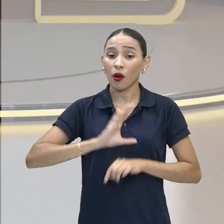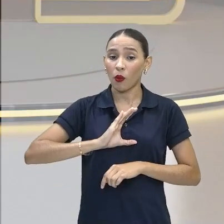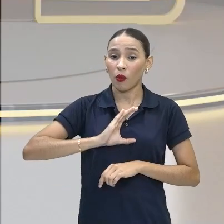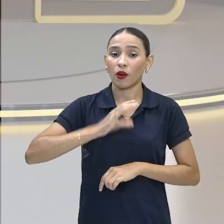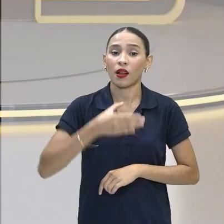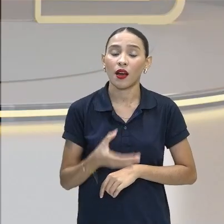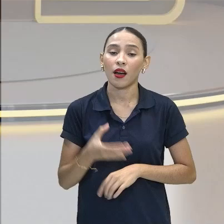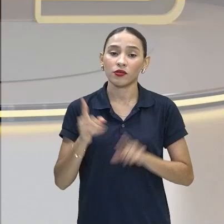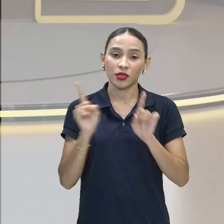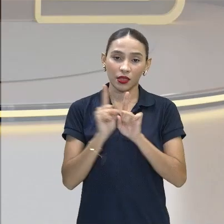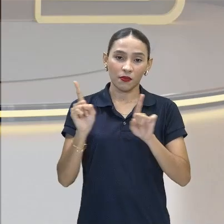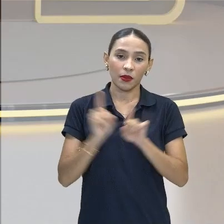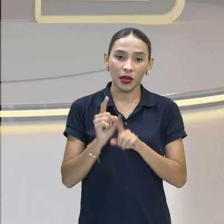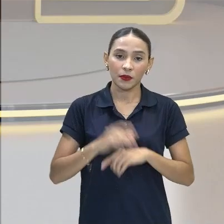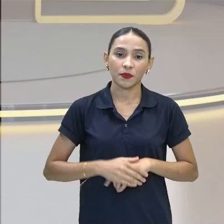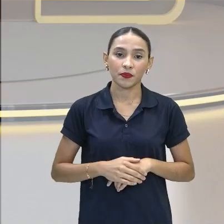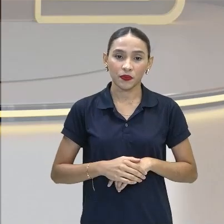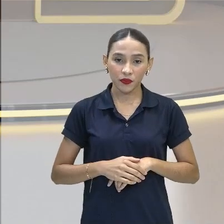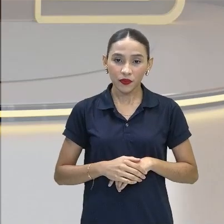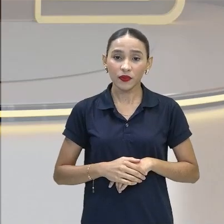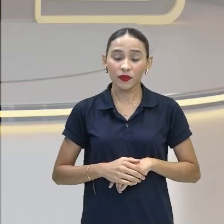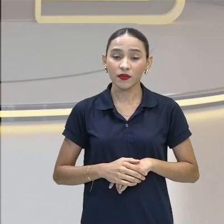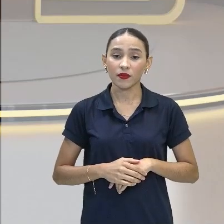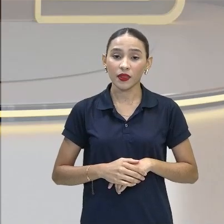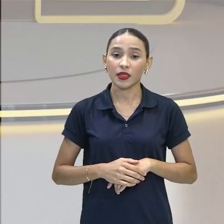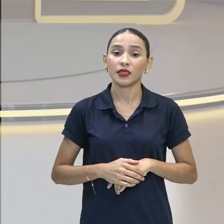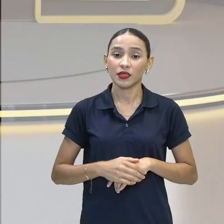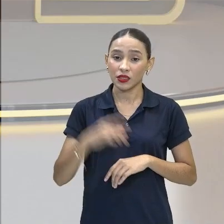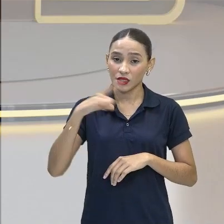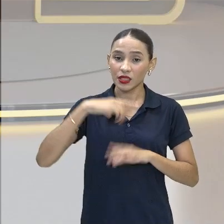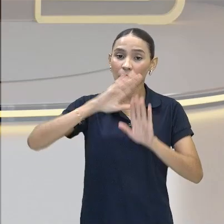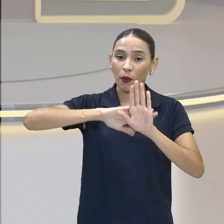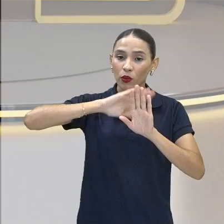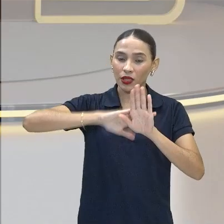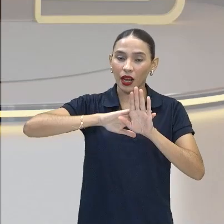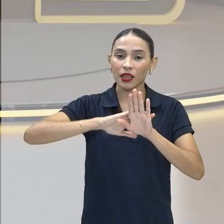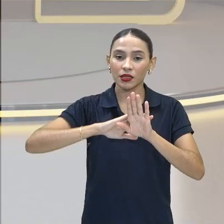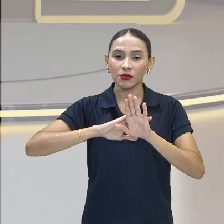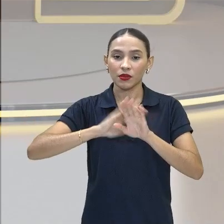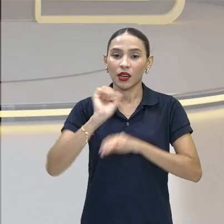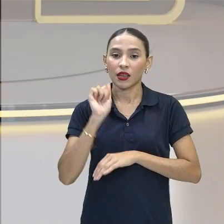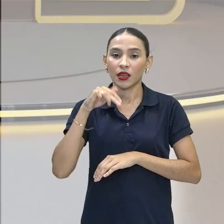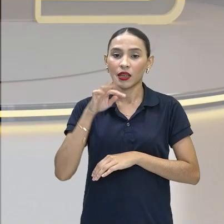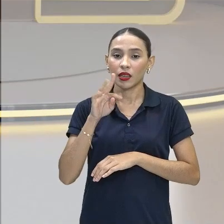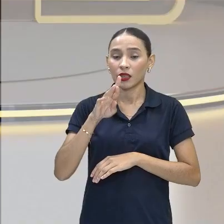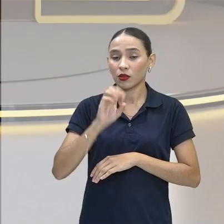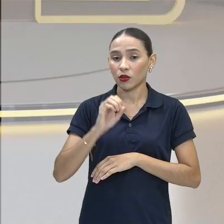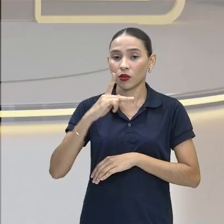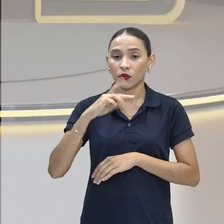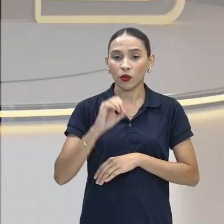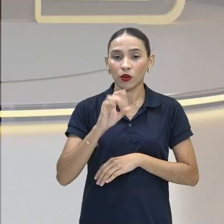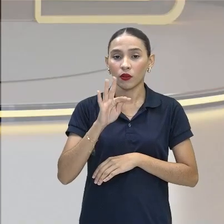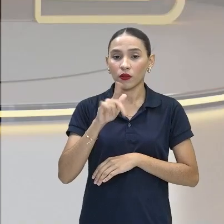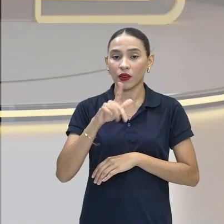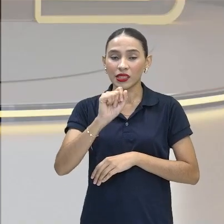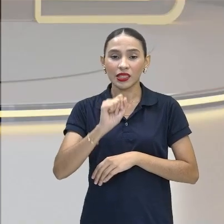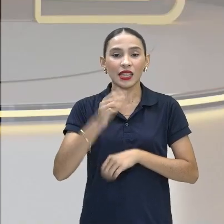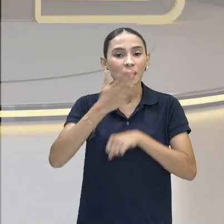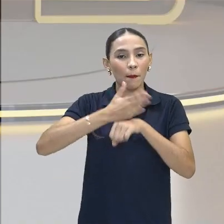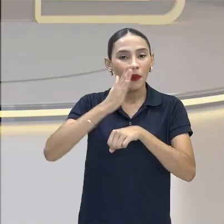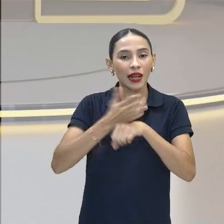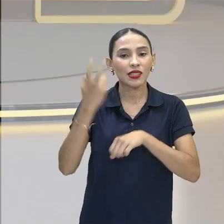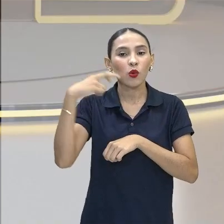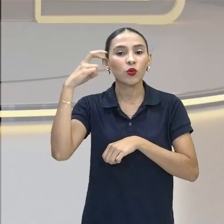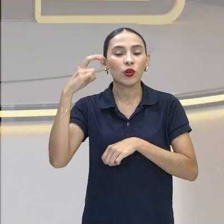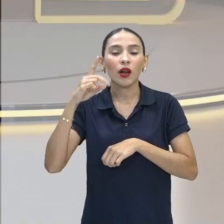né? a coragem. Era isso que existia por trás dessa antropofagia. E é essa ideia positiva da